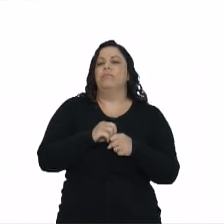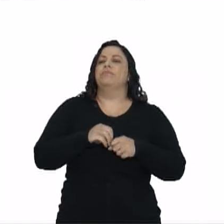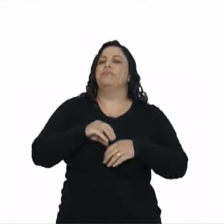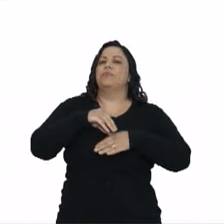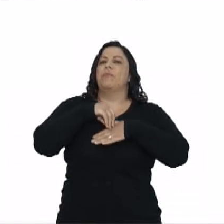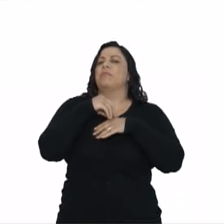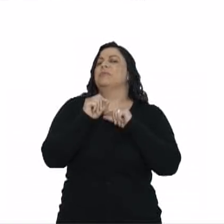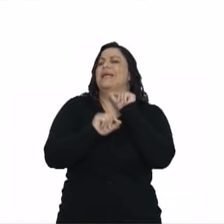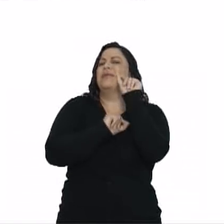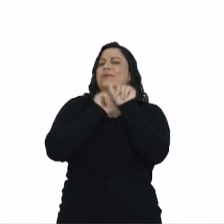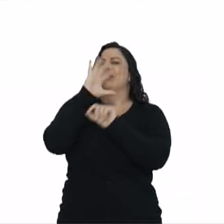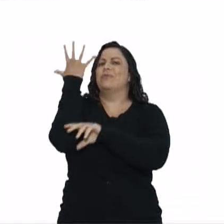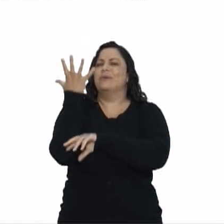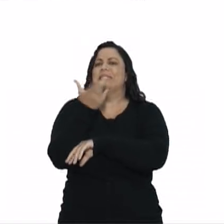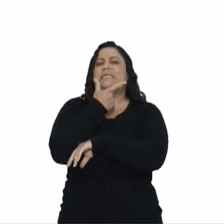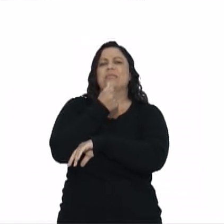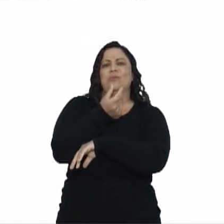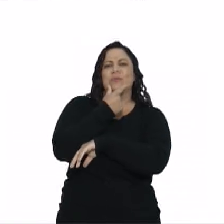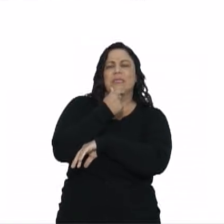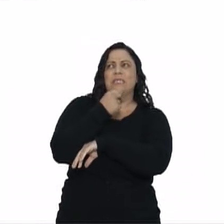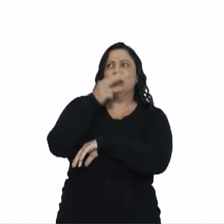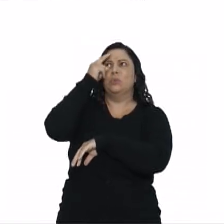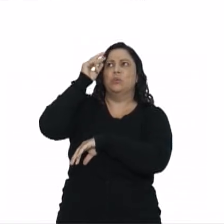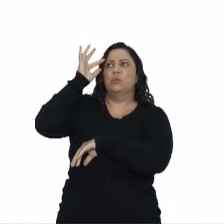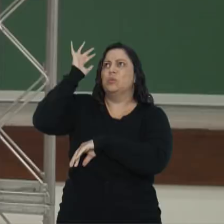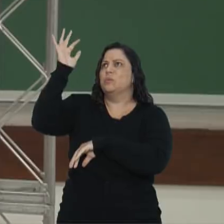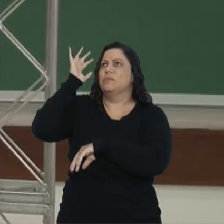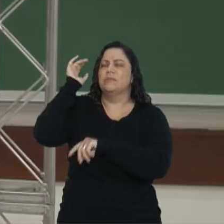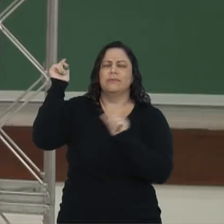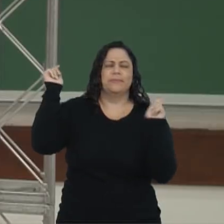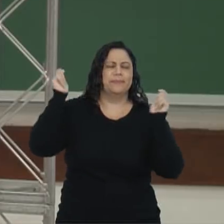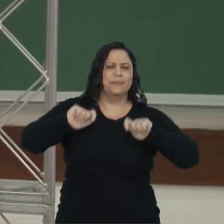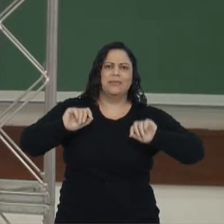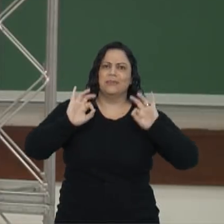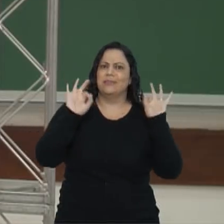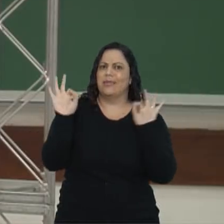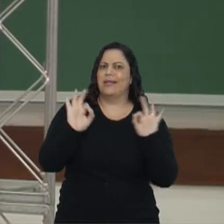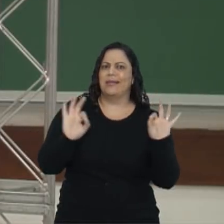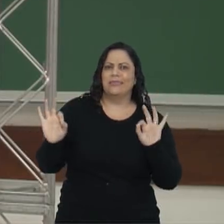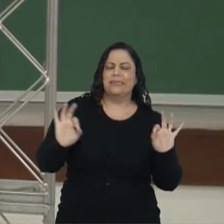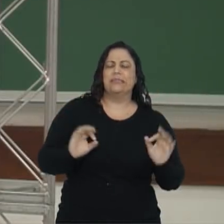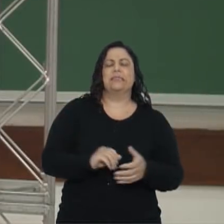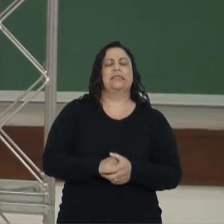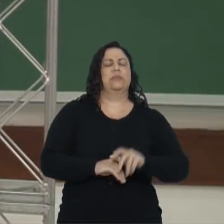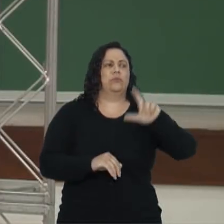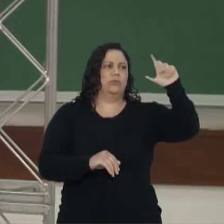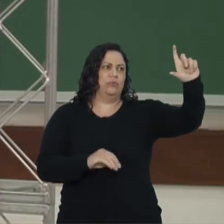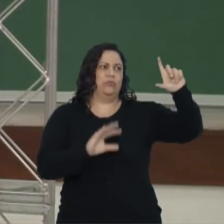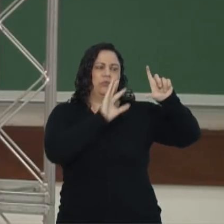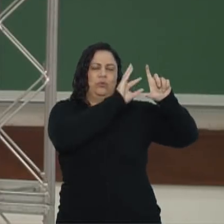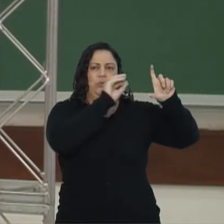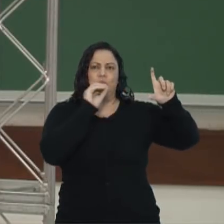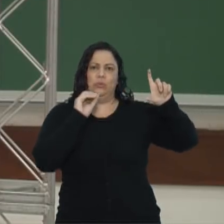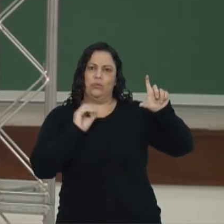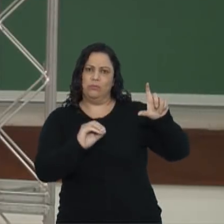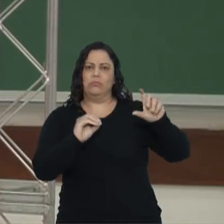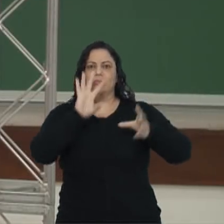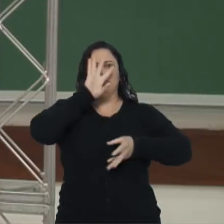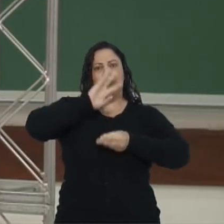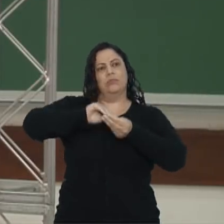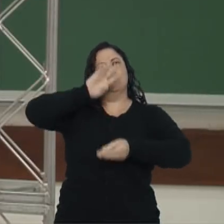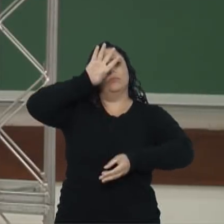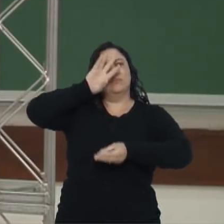Este livro é uma crítica bem-humorada à nossa sociedade. Eu retirei esse trecho, né, aliás, essa